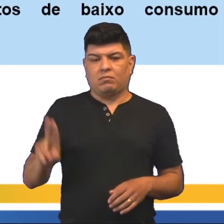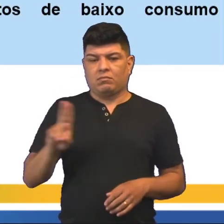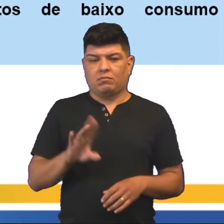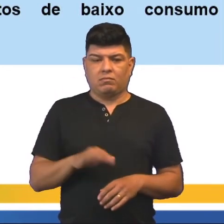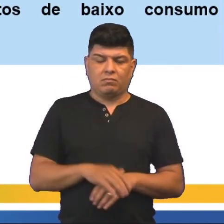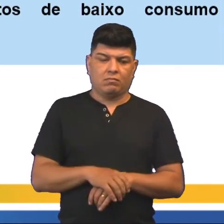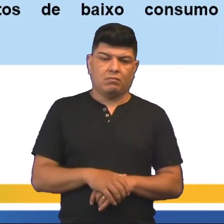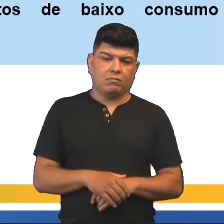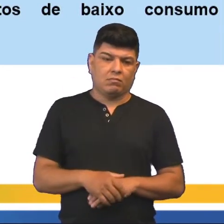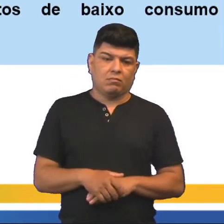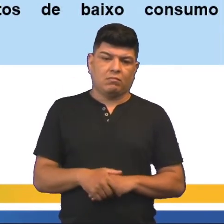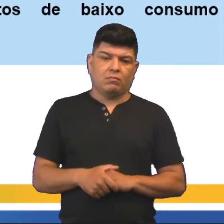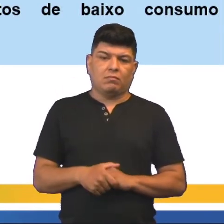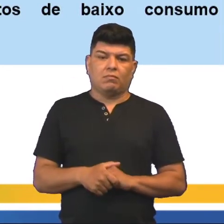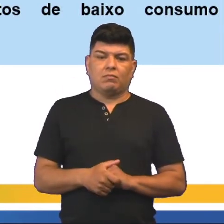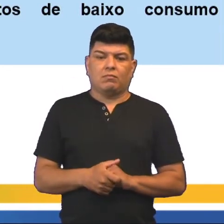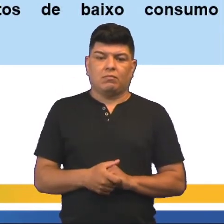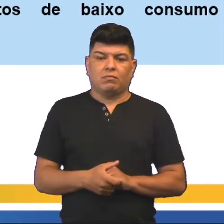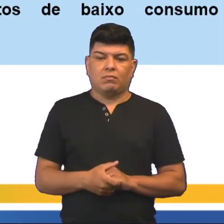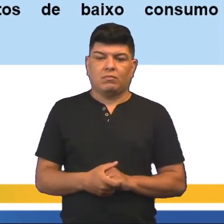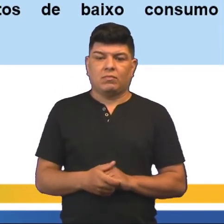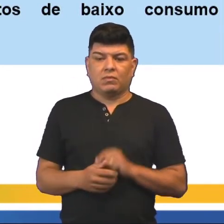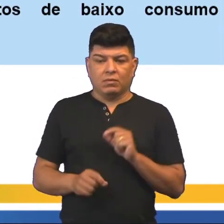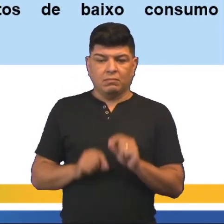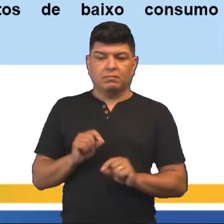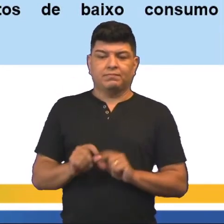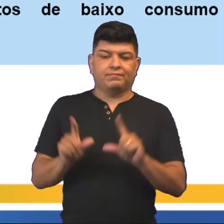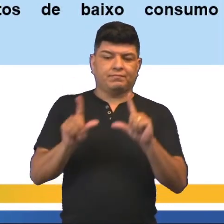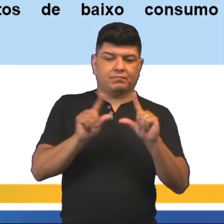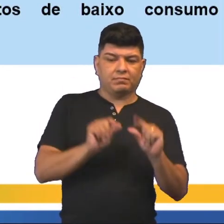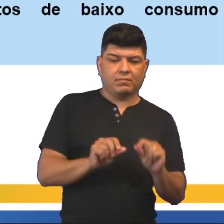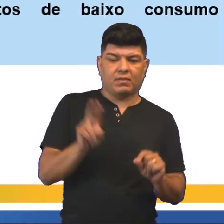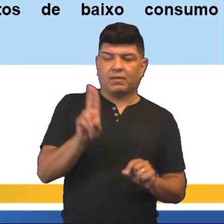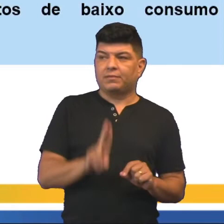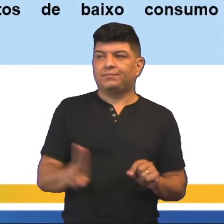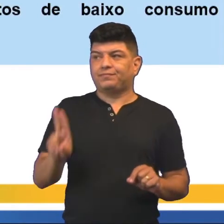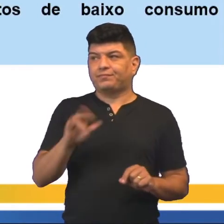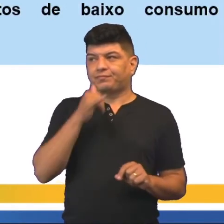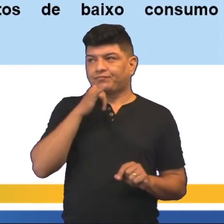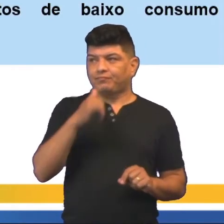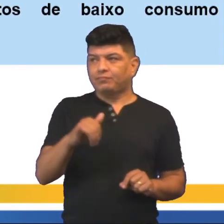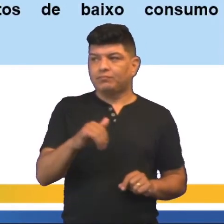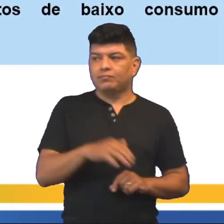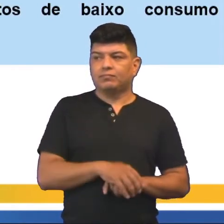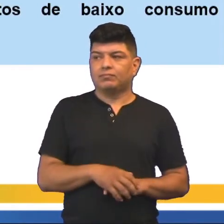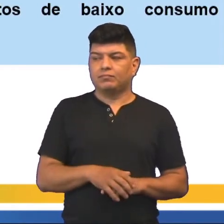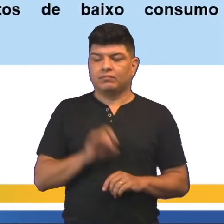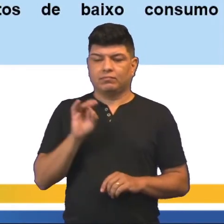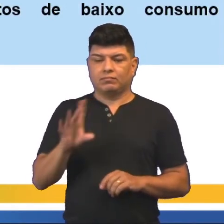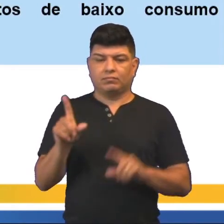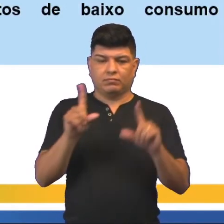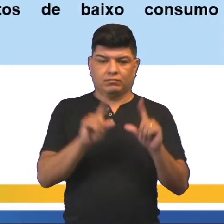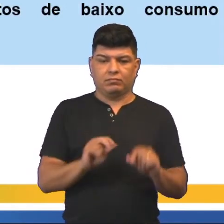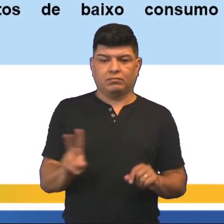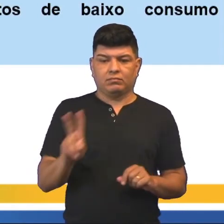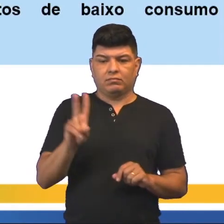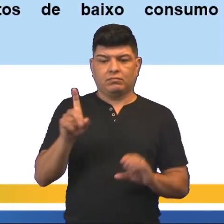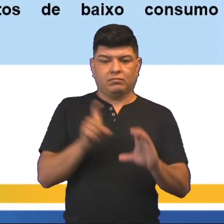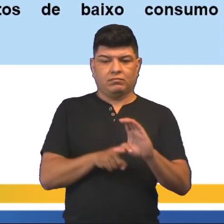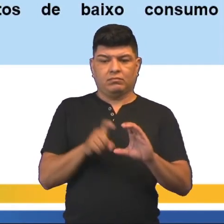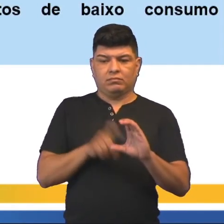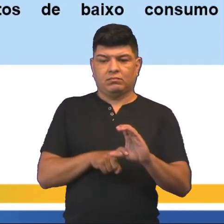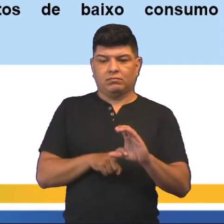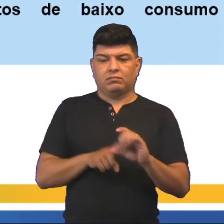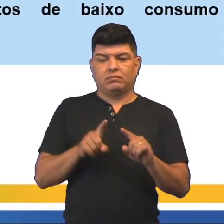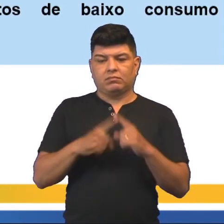um gasta. E aí, o que a gente pode fazer para reduzir o consumo de energia elétrica, não só para diminuir o valor da conta que a